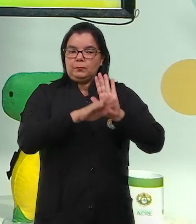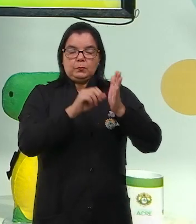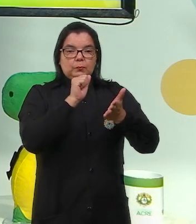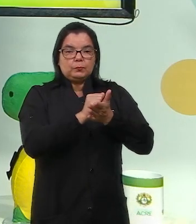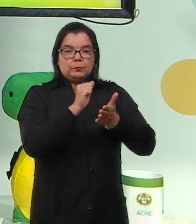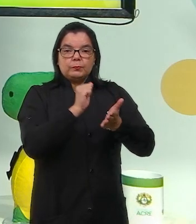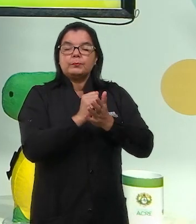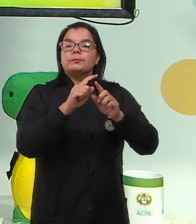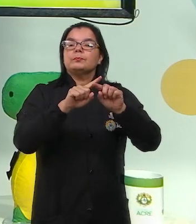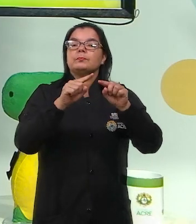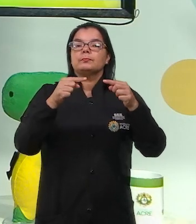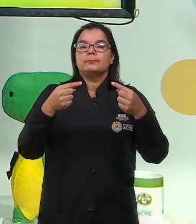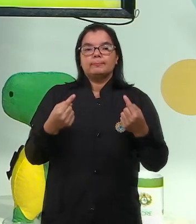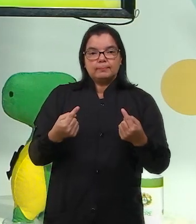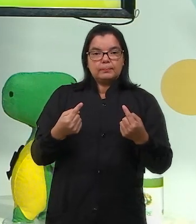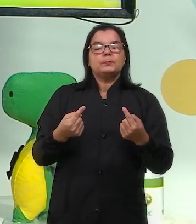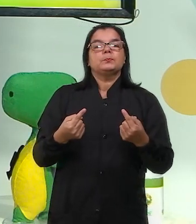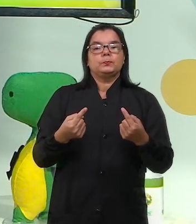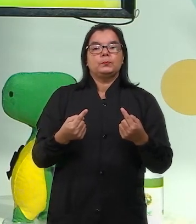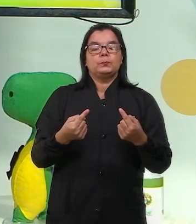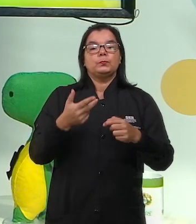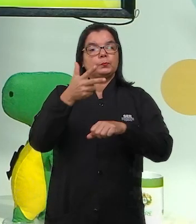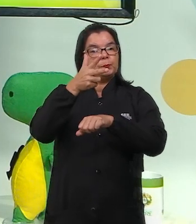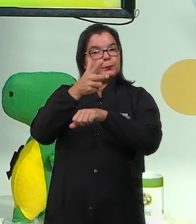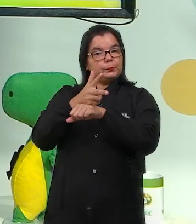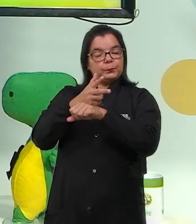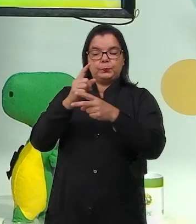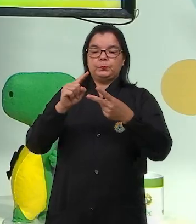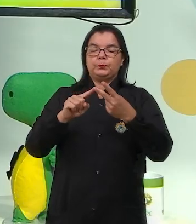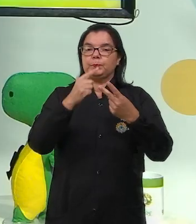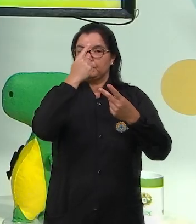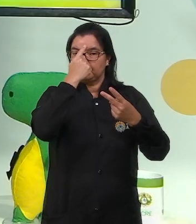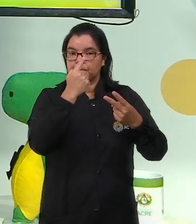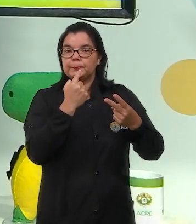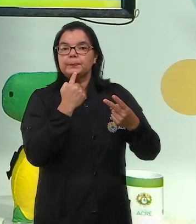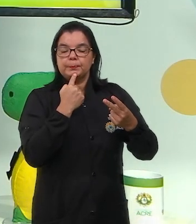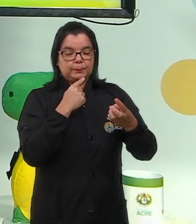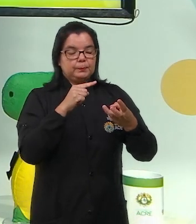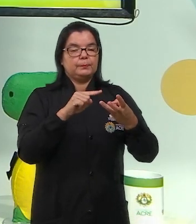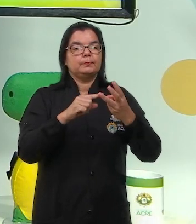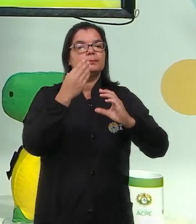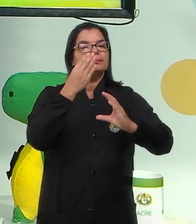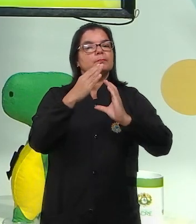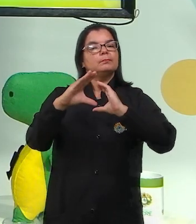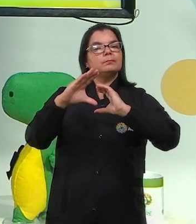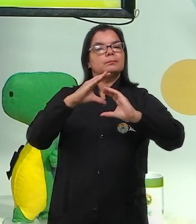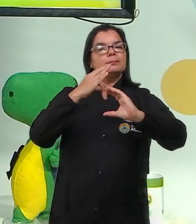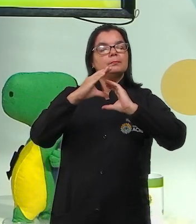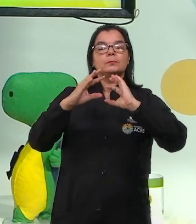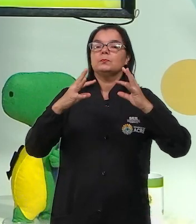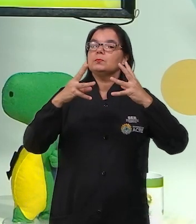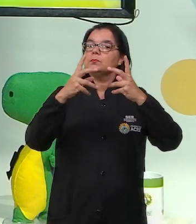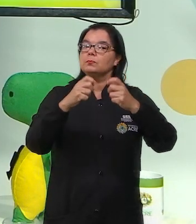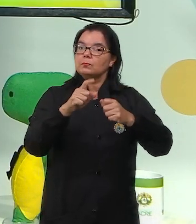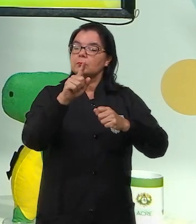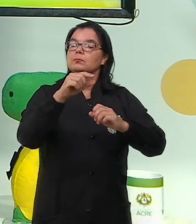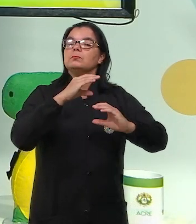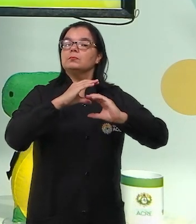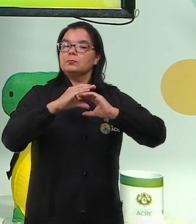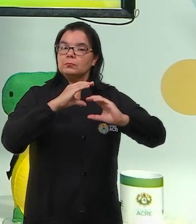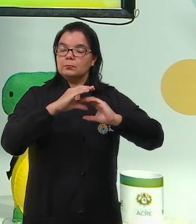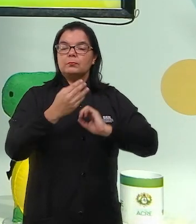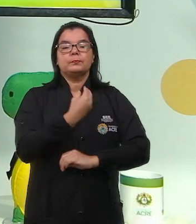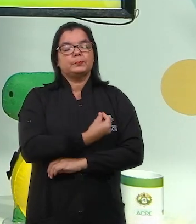mas também nos vídeos, em imagens, nas músicas. Então, tudo isso, a comunicação